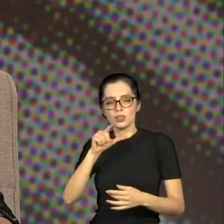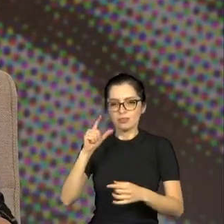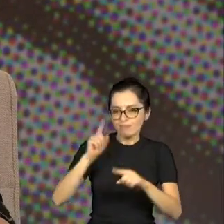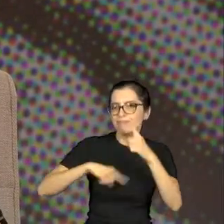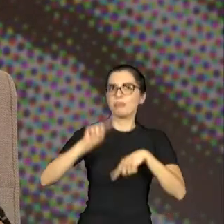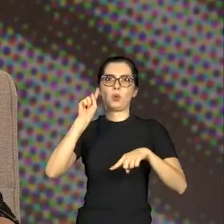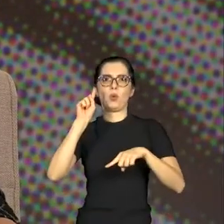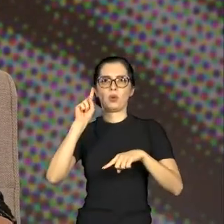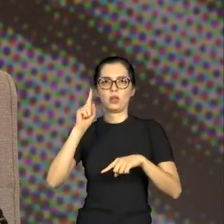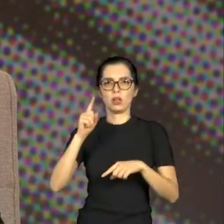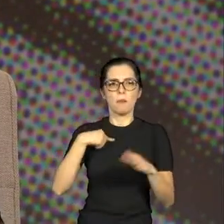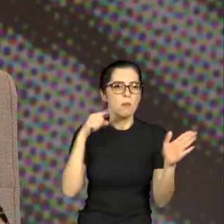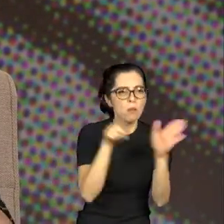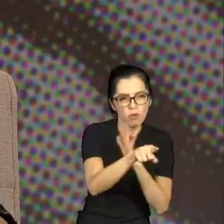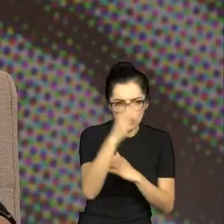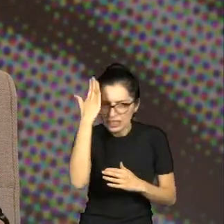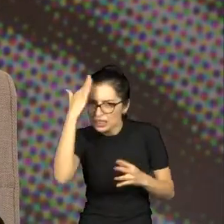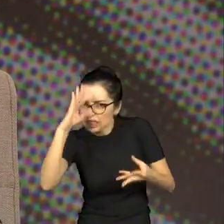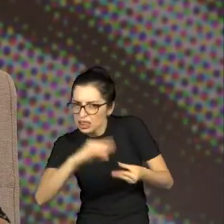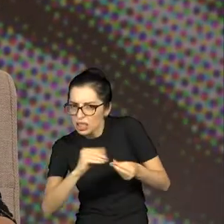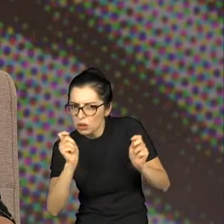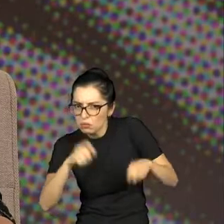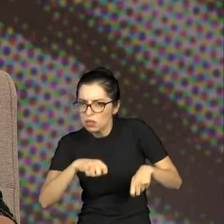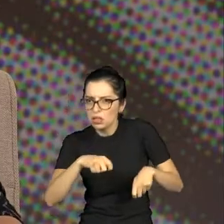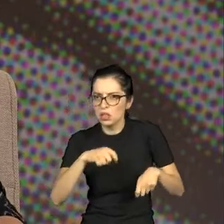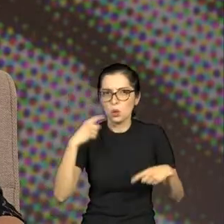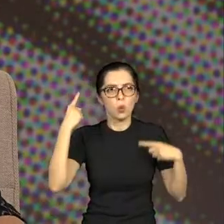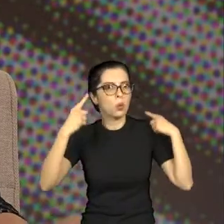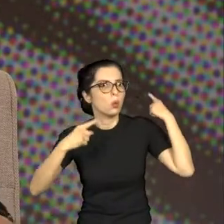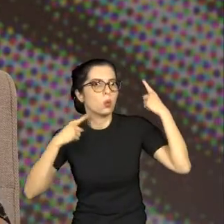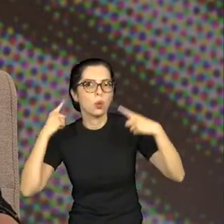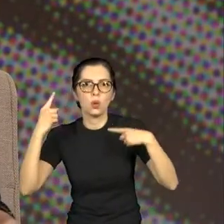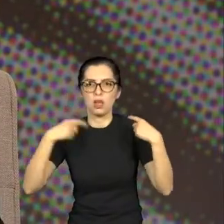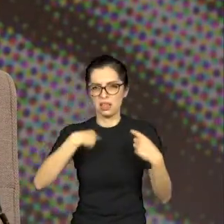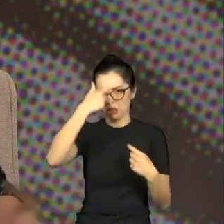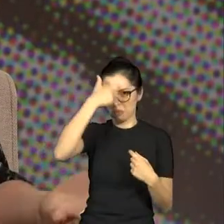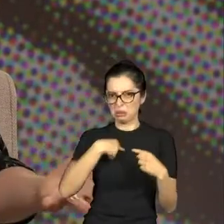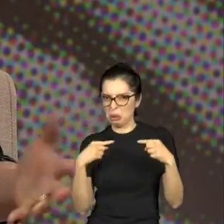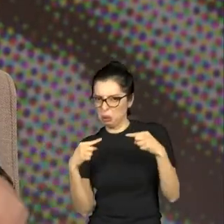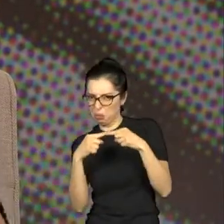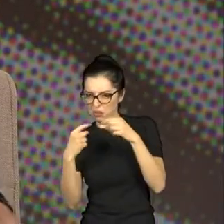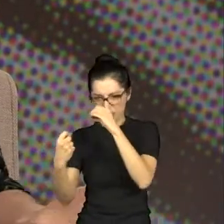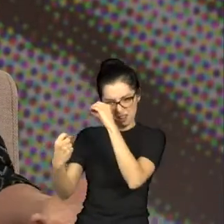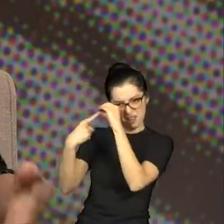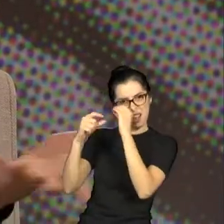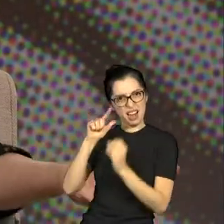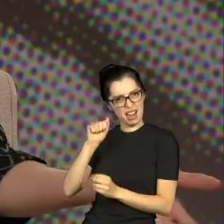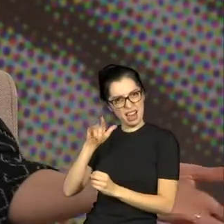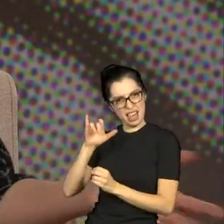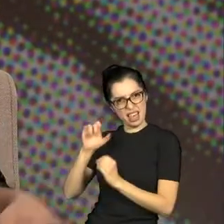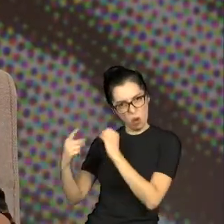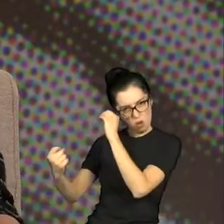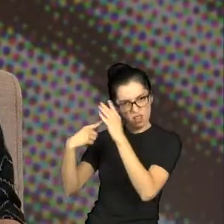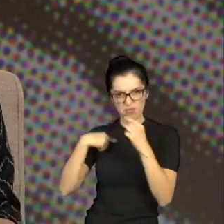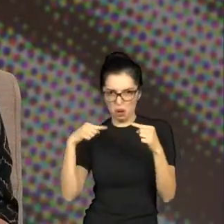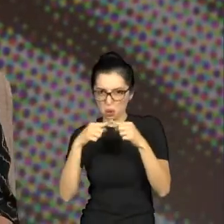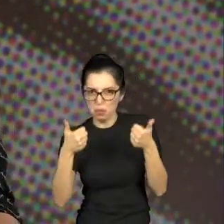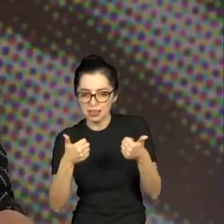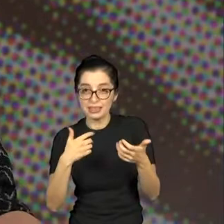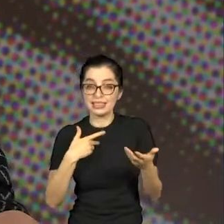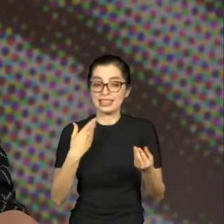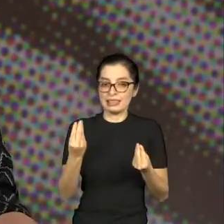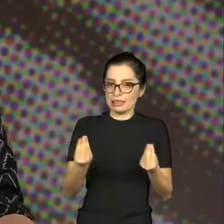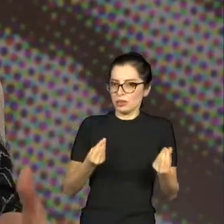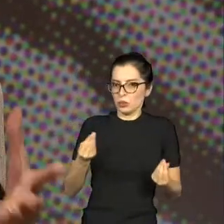outro, você acha muito absurdo eu fazer o Galileu? Amigos, né? Falaram que não,